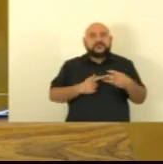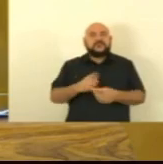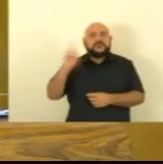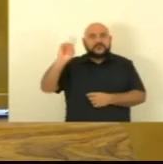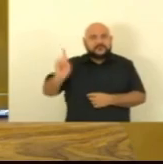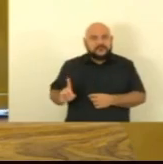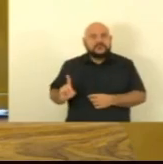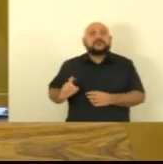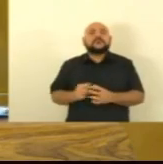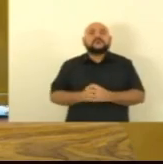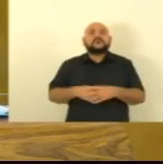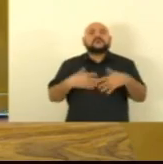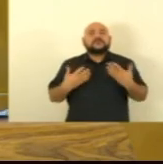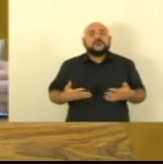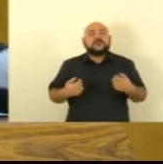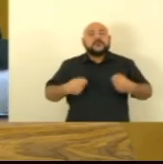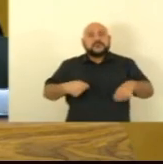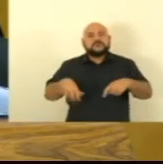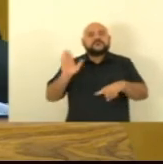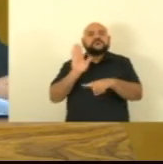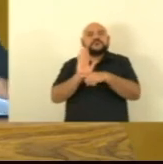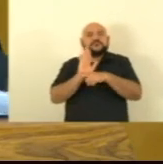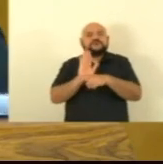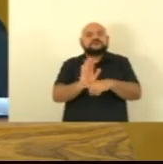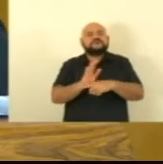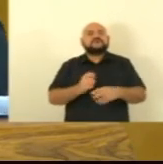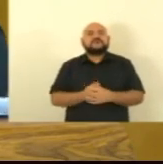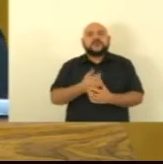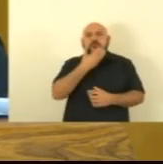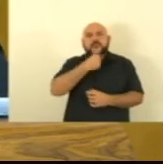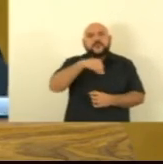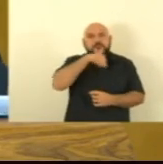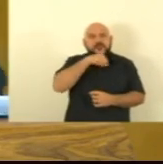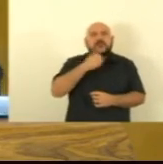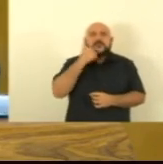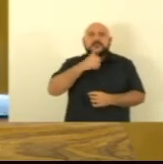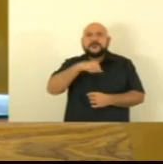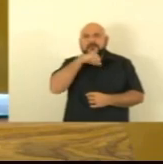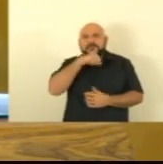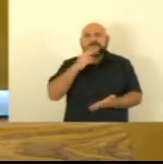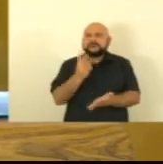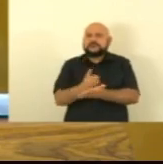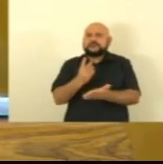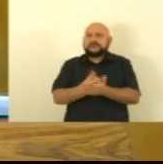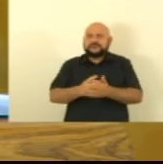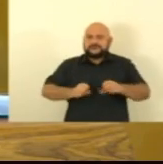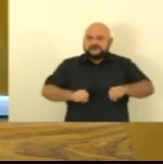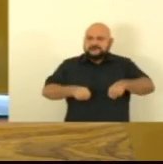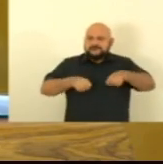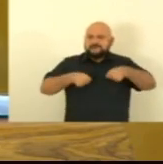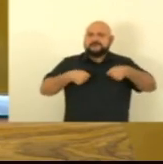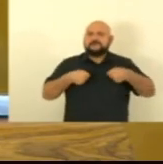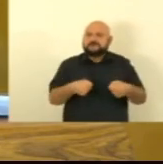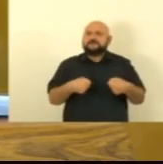no qual os pais e as mães dedicam a sua vida